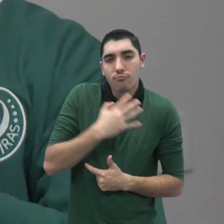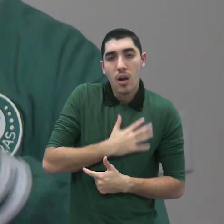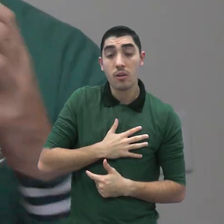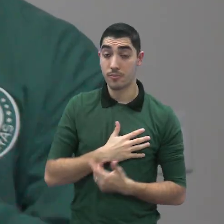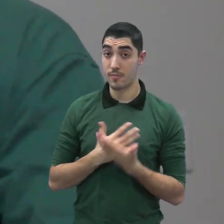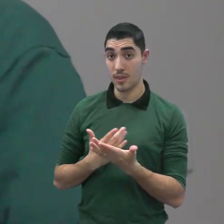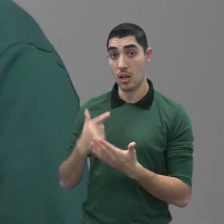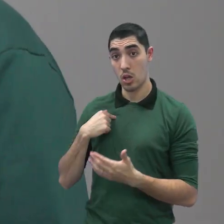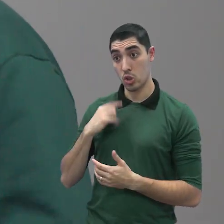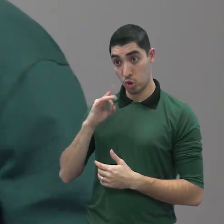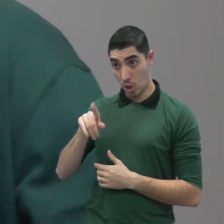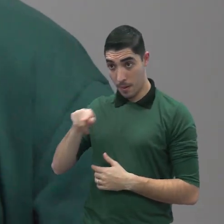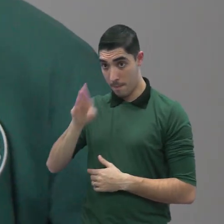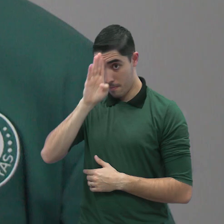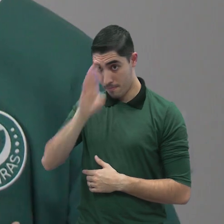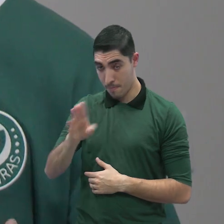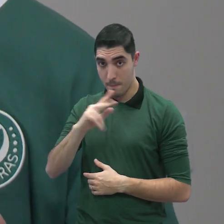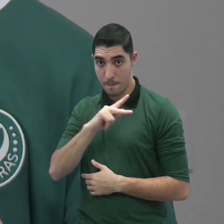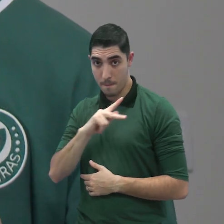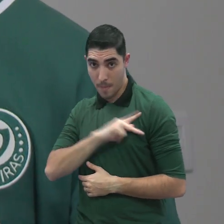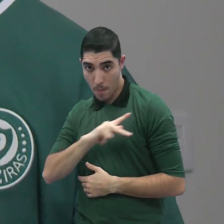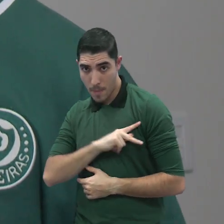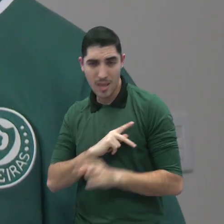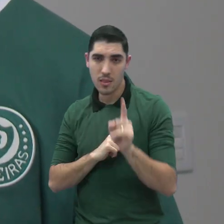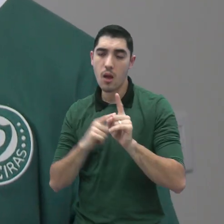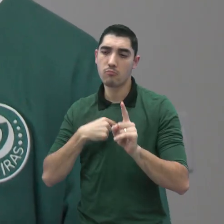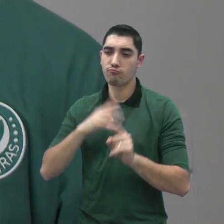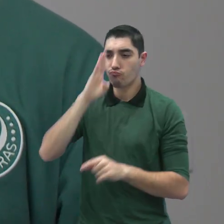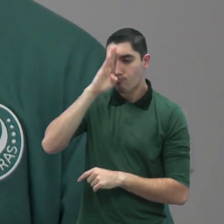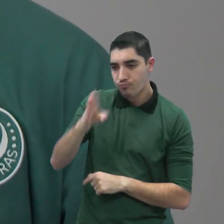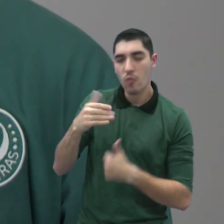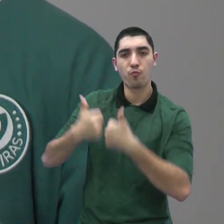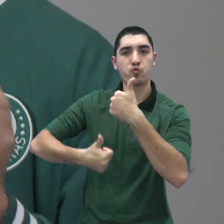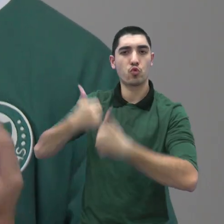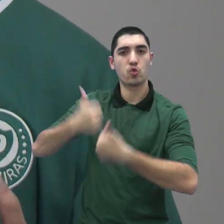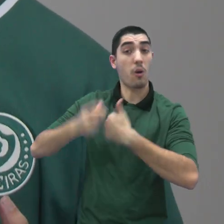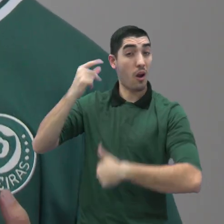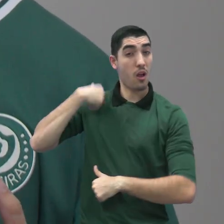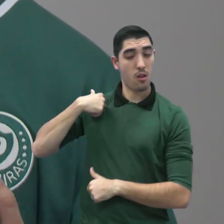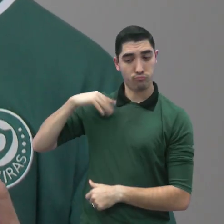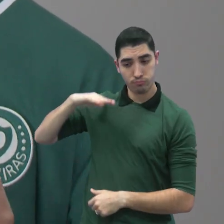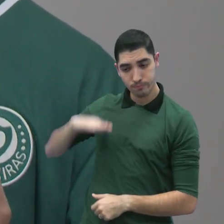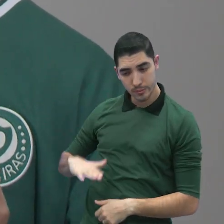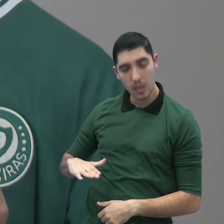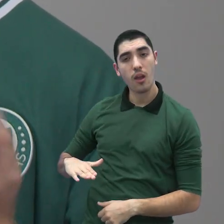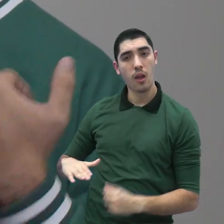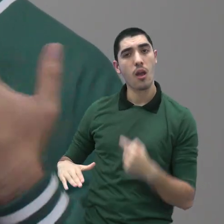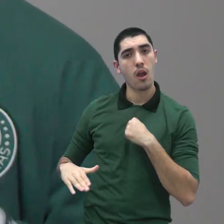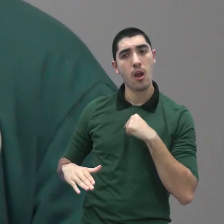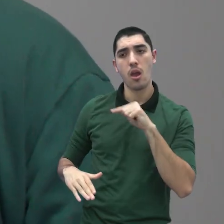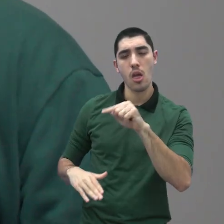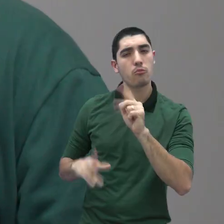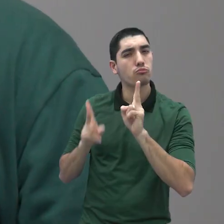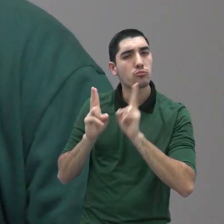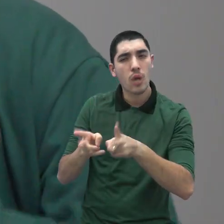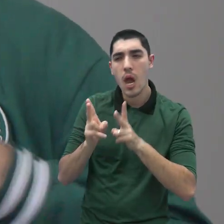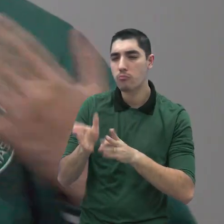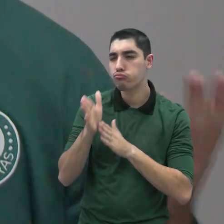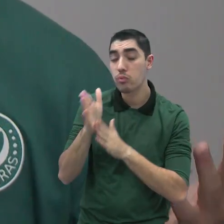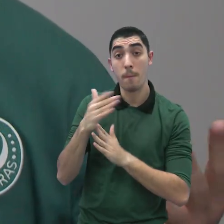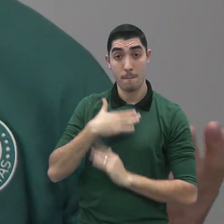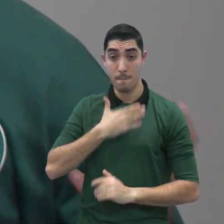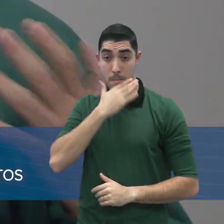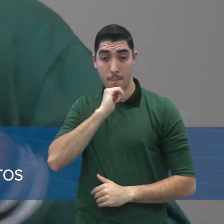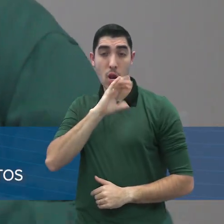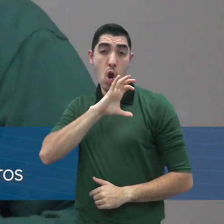paixão, não só pelo Palmeiras, mas pelo futebol, né, cara? Eu acho que vem desde quando eu era pequeno, para mim, sempre acompanhou minha vida. Meu pai